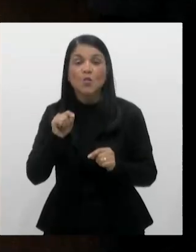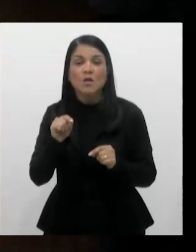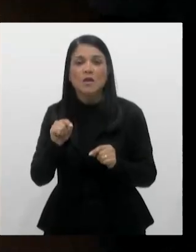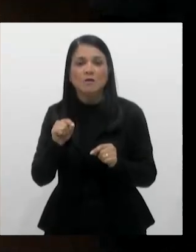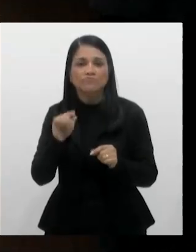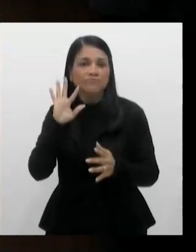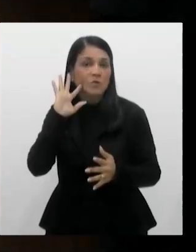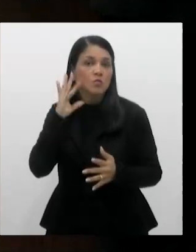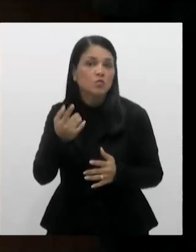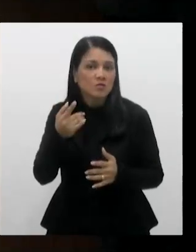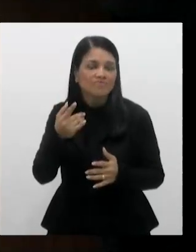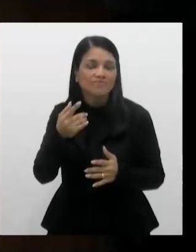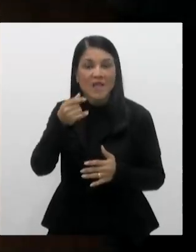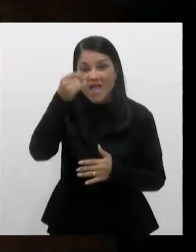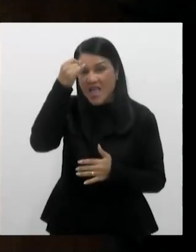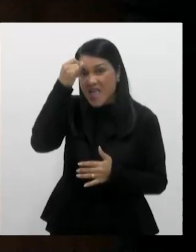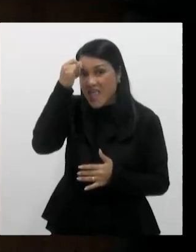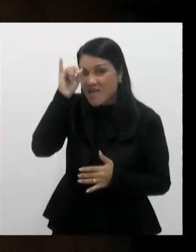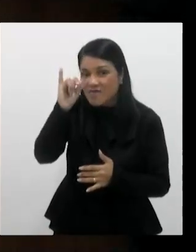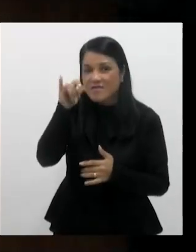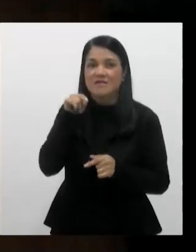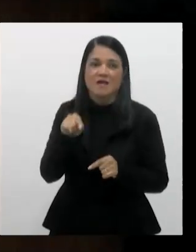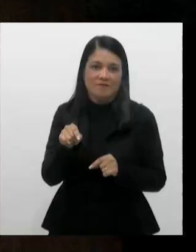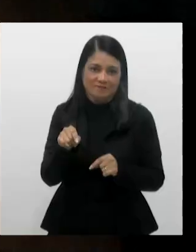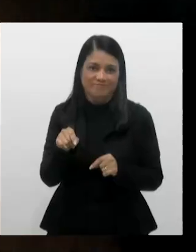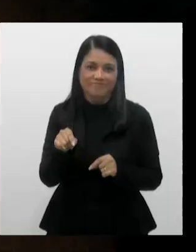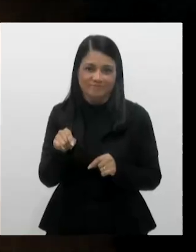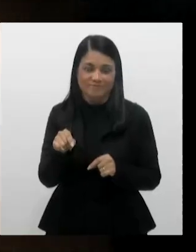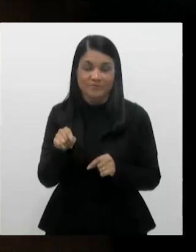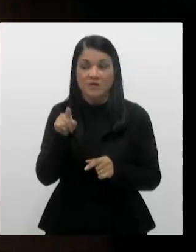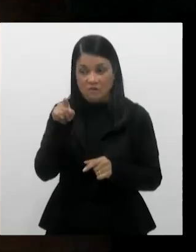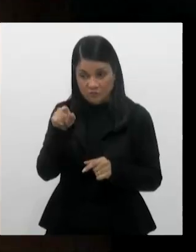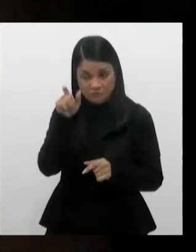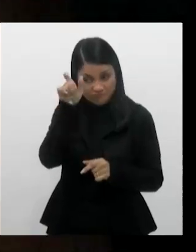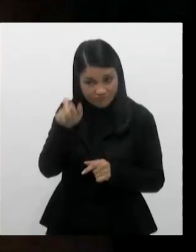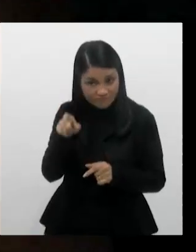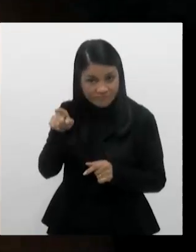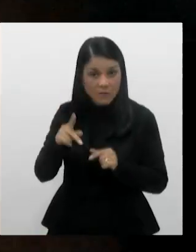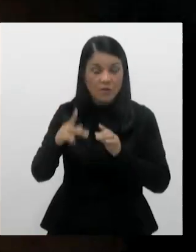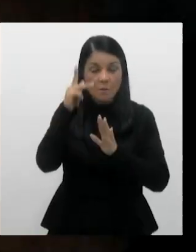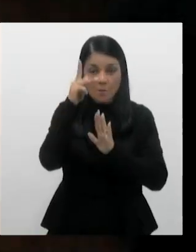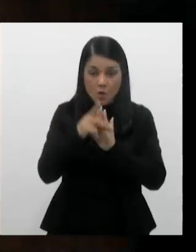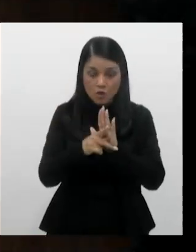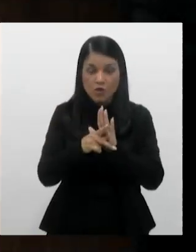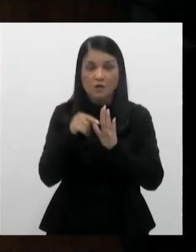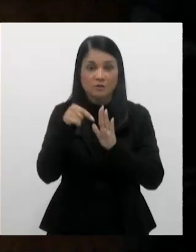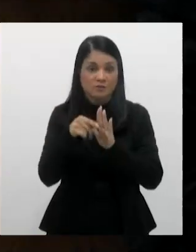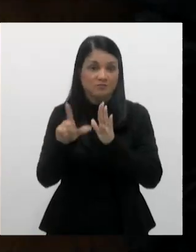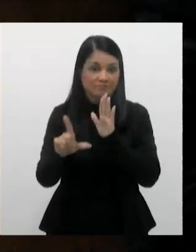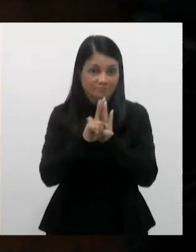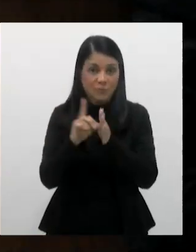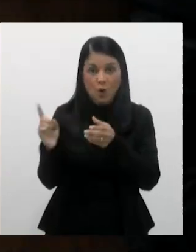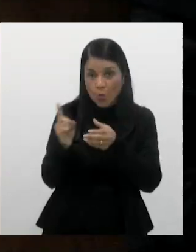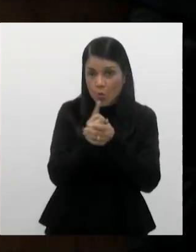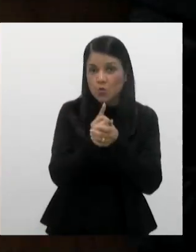Inclusive, Vossa Excelência, presidente, é um dos coautores desse projeto. E